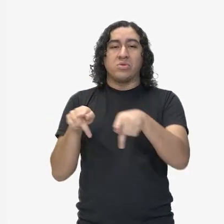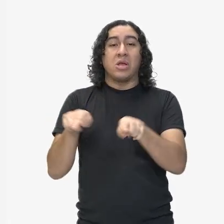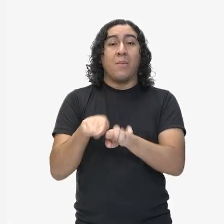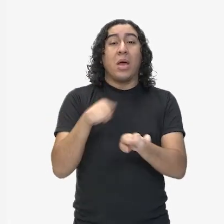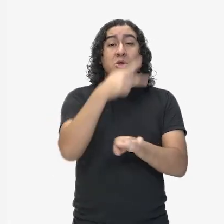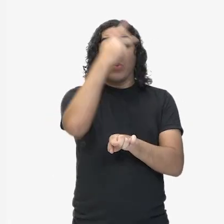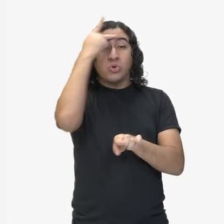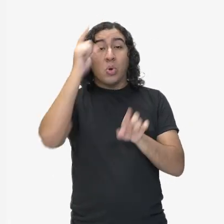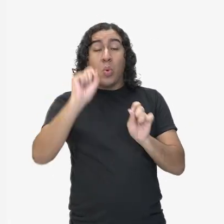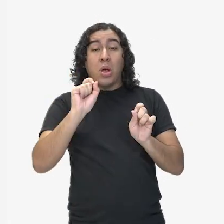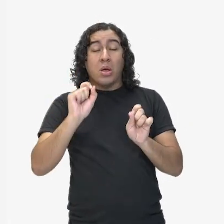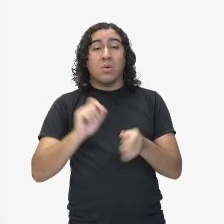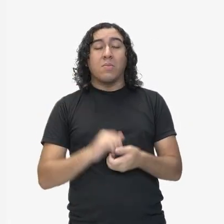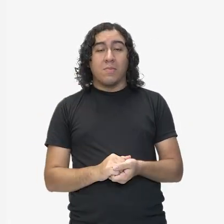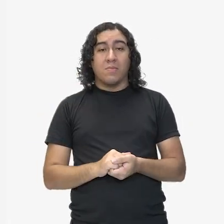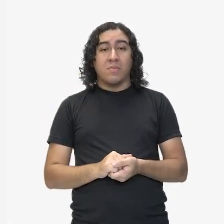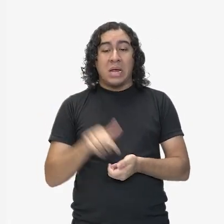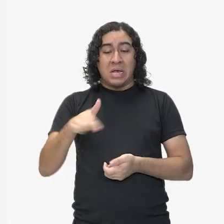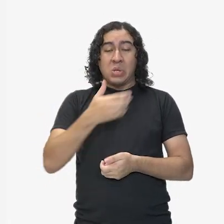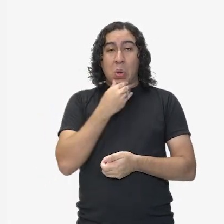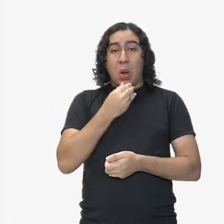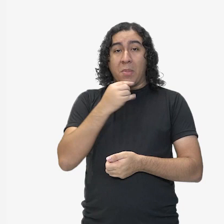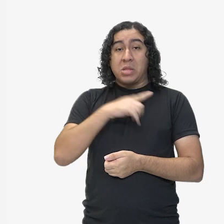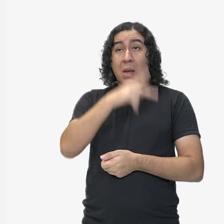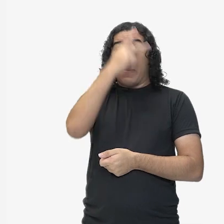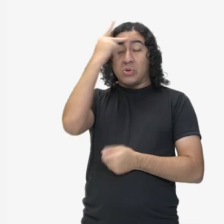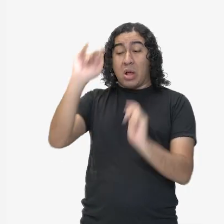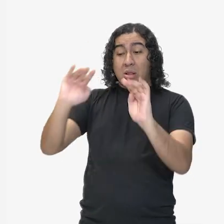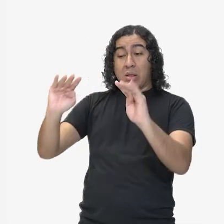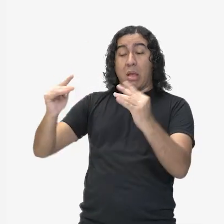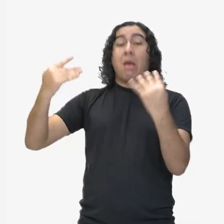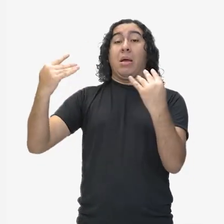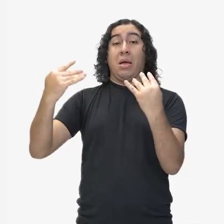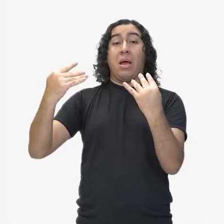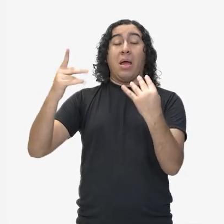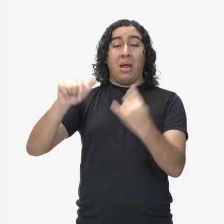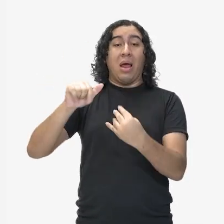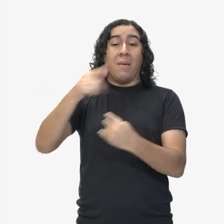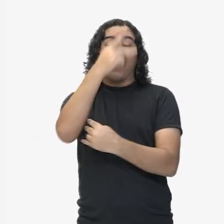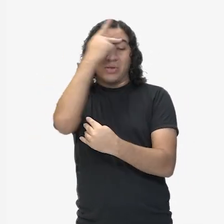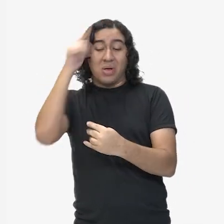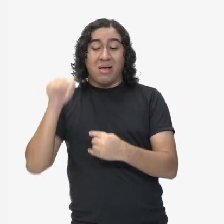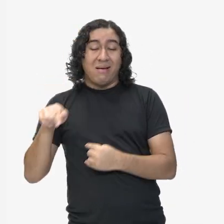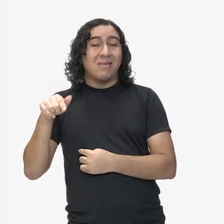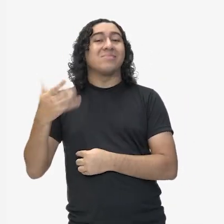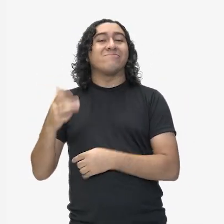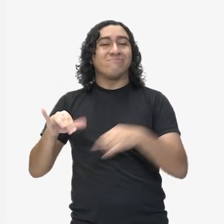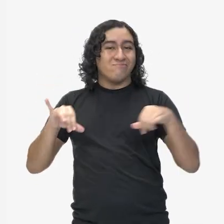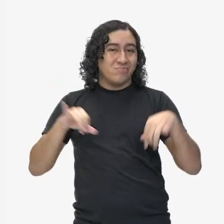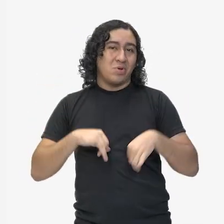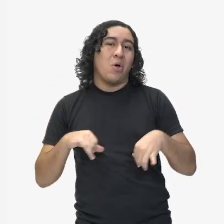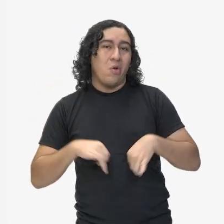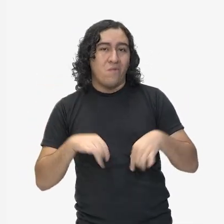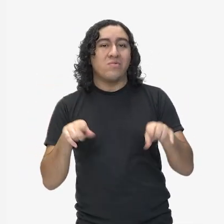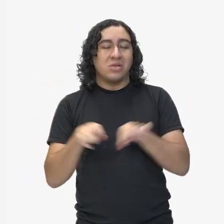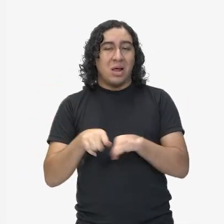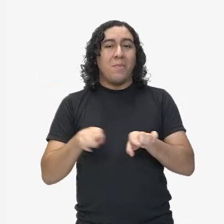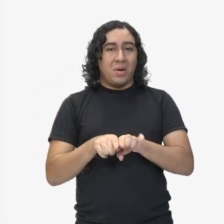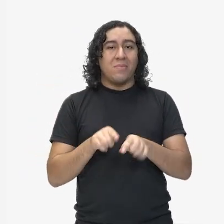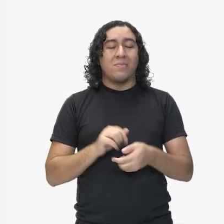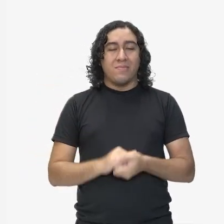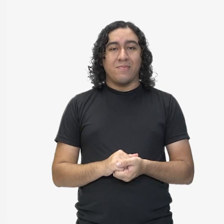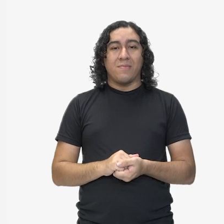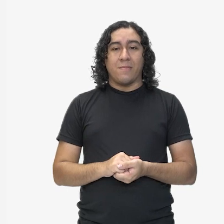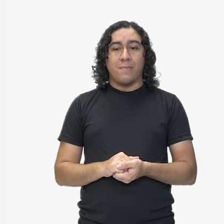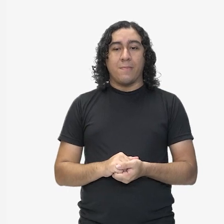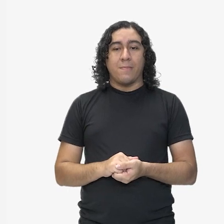para perto de si, e também eram pessoas que estavam ali, coitados, também solta a sua própria